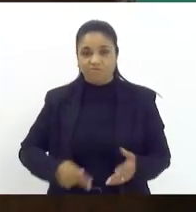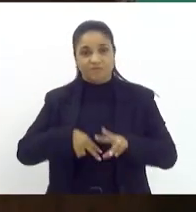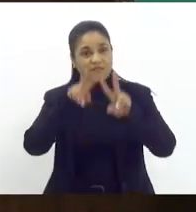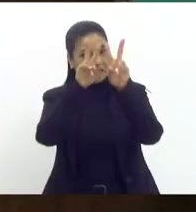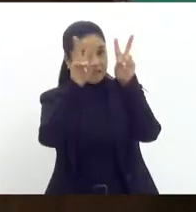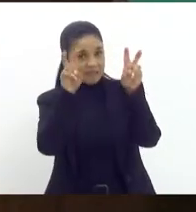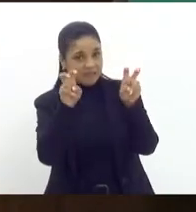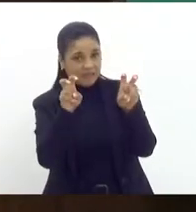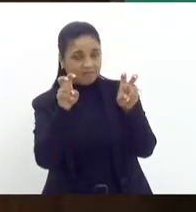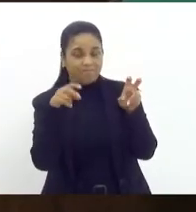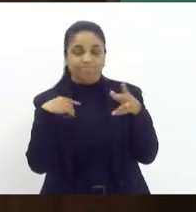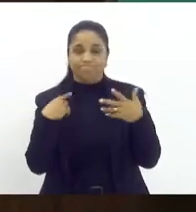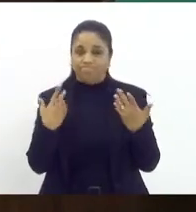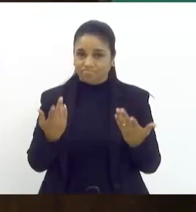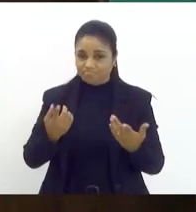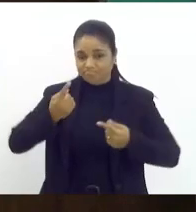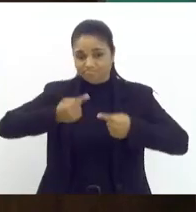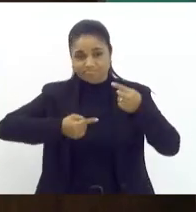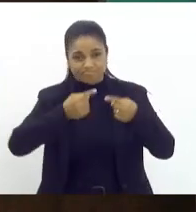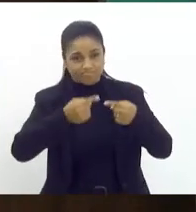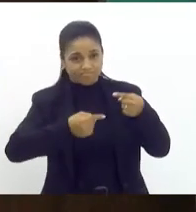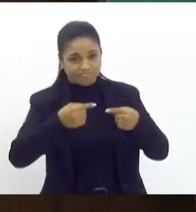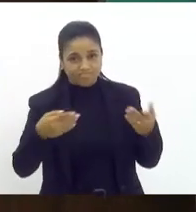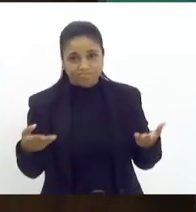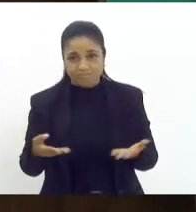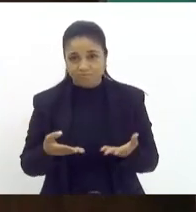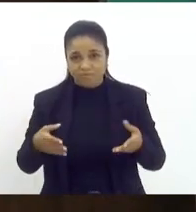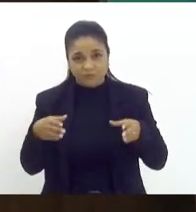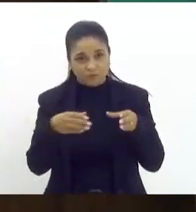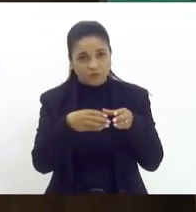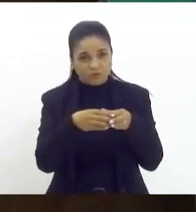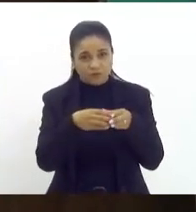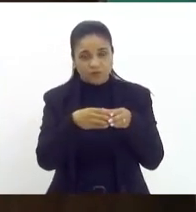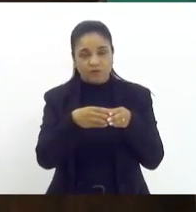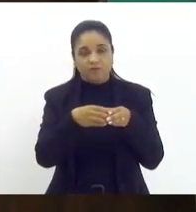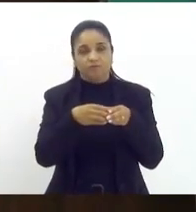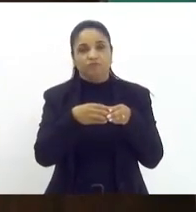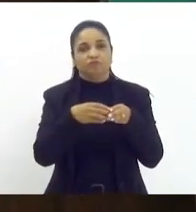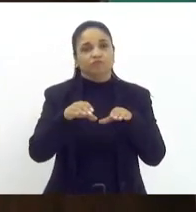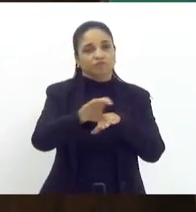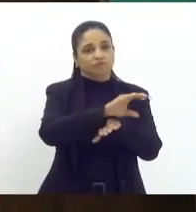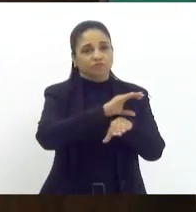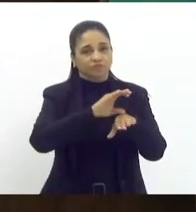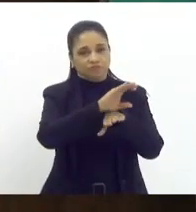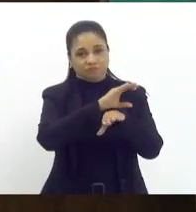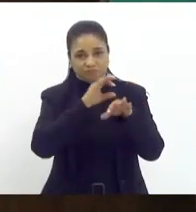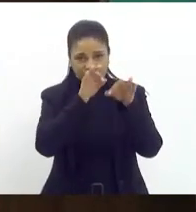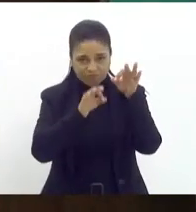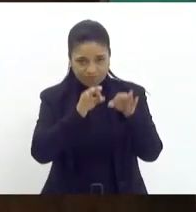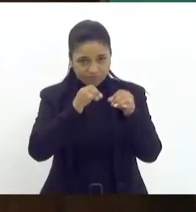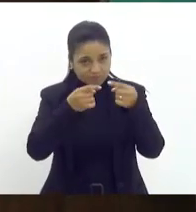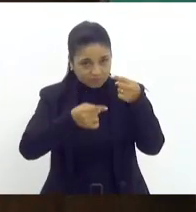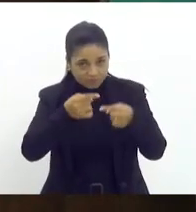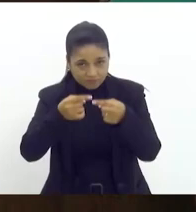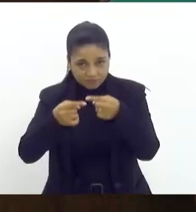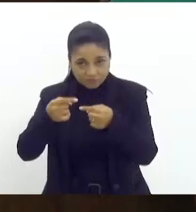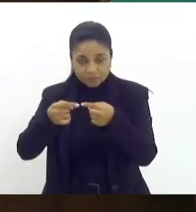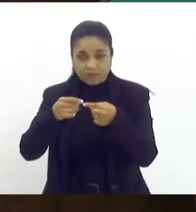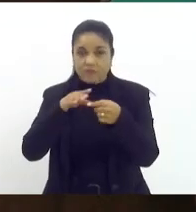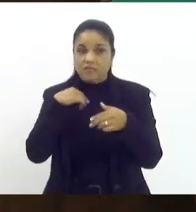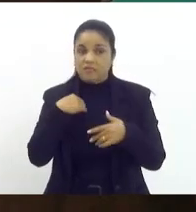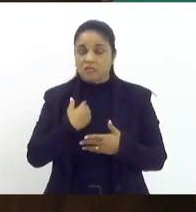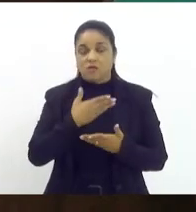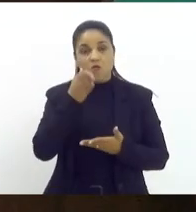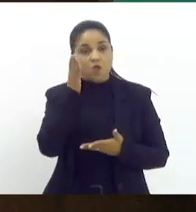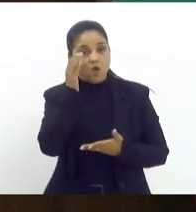tema foi profundamente de partido hoje na comissão de construções Justiça se a gente observar